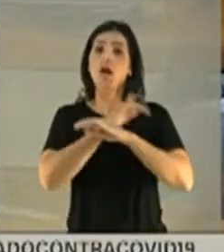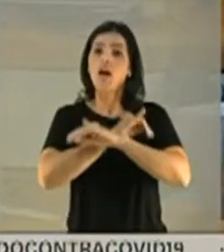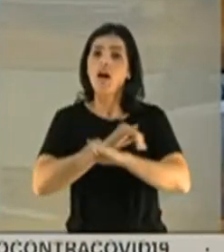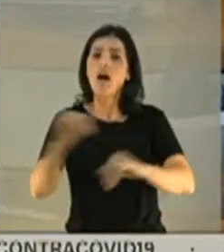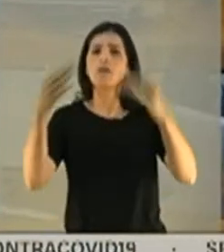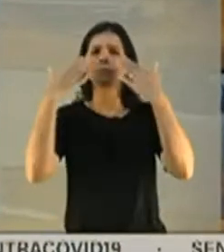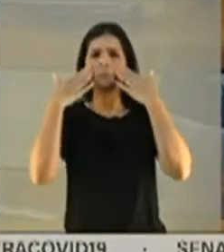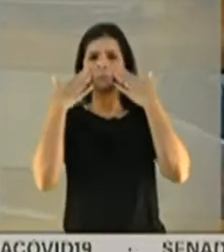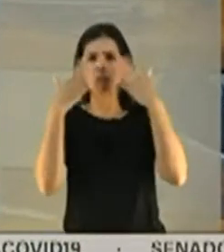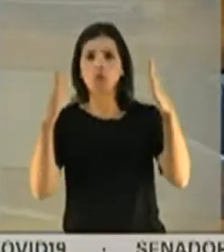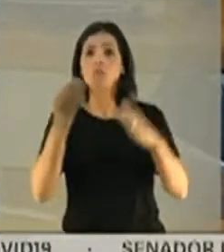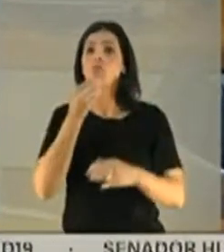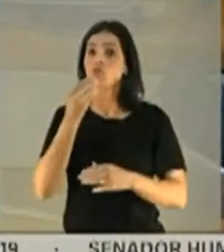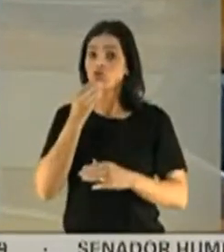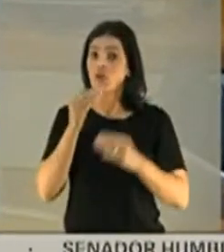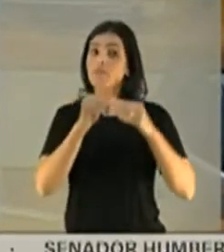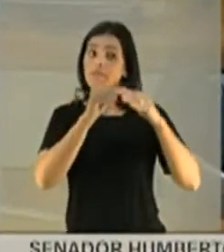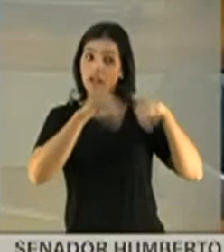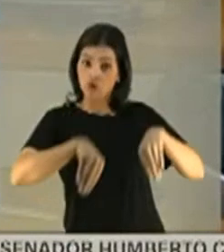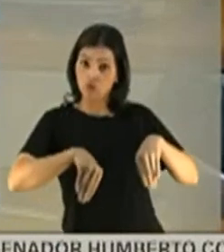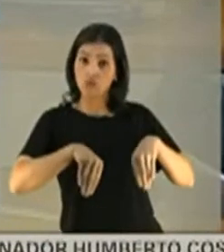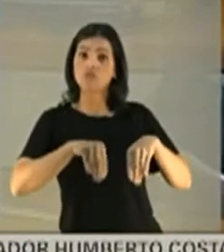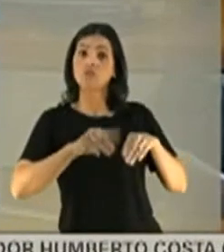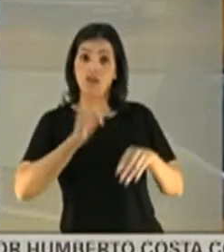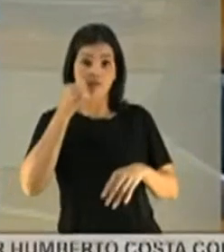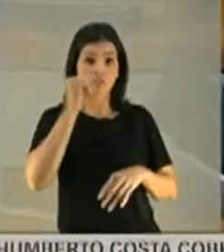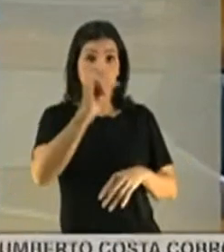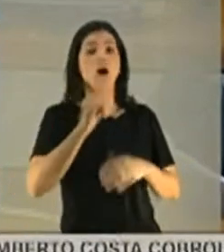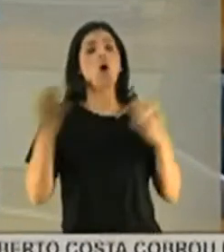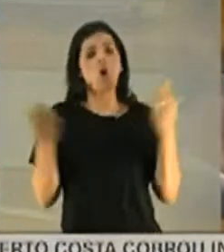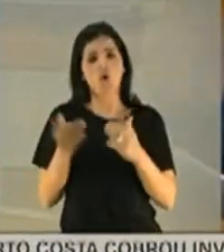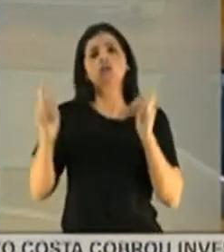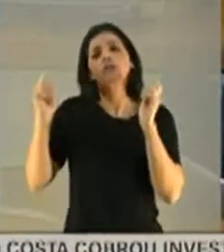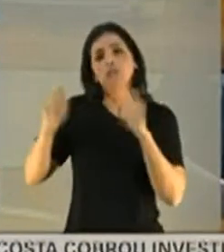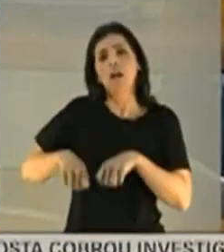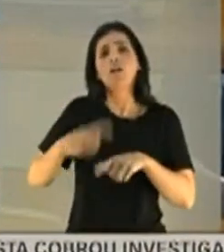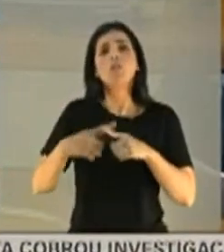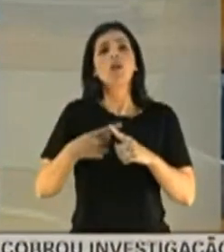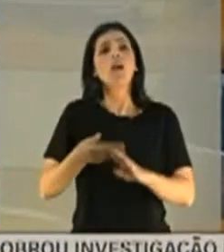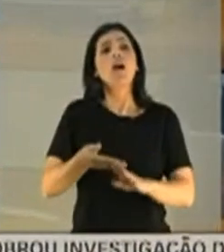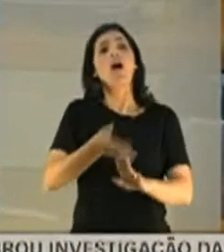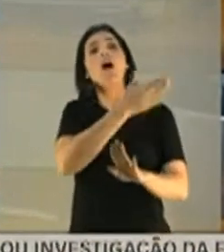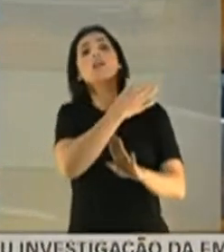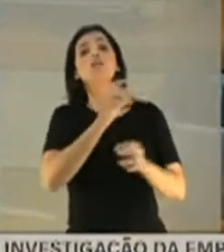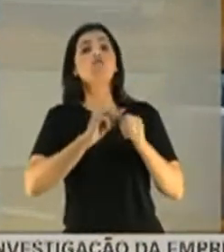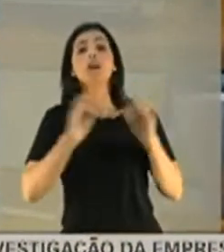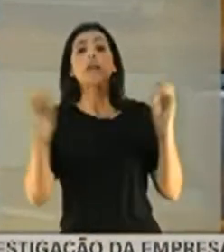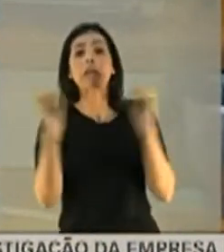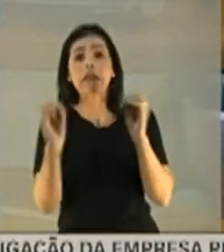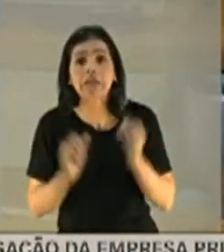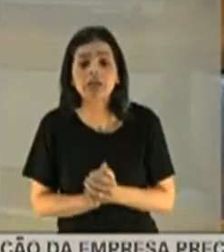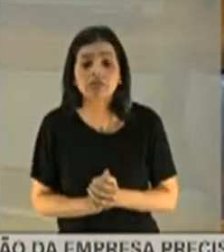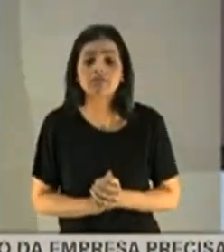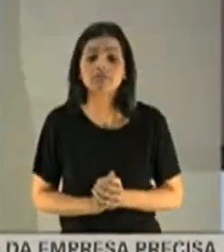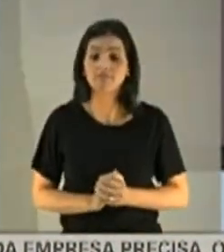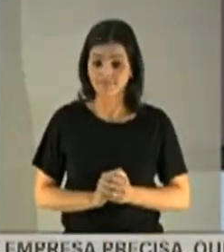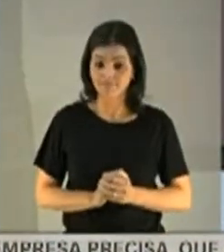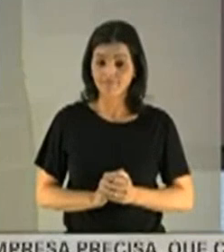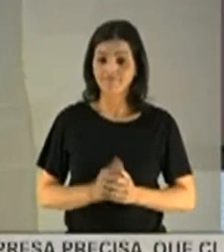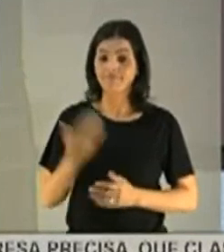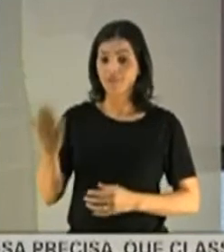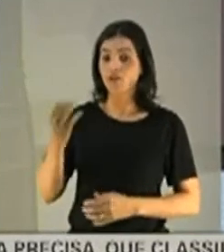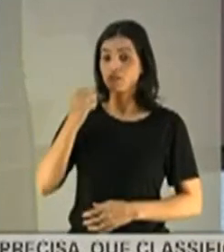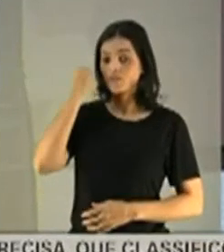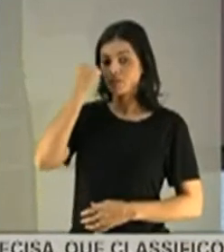poderia ter sido evitado? Eu sei que hoje pode ser evitado ainda, mas eu lhe pergunto por que o senhor não fez isso antes? Senhor